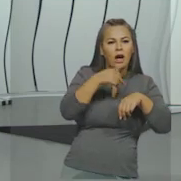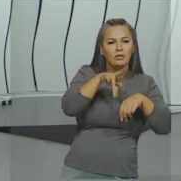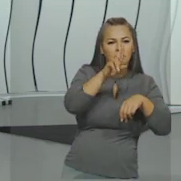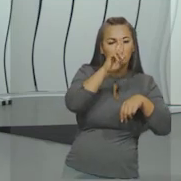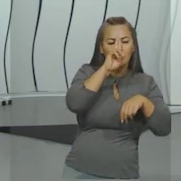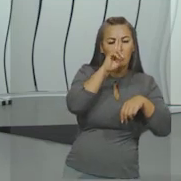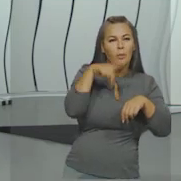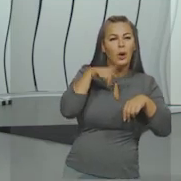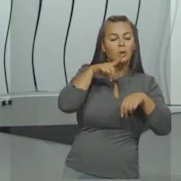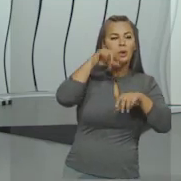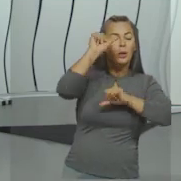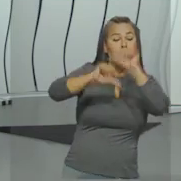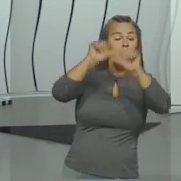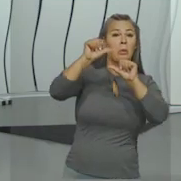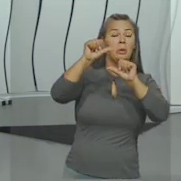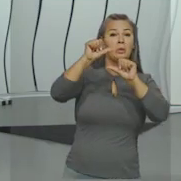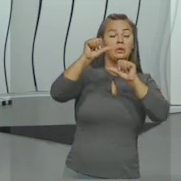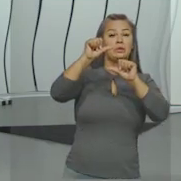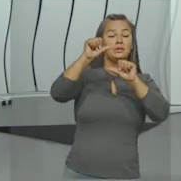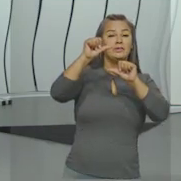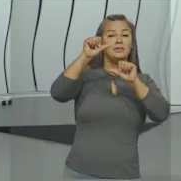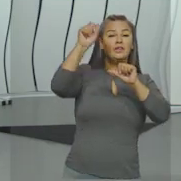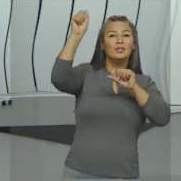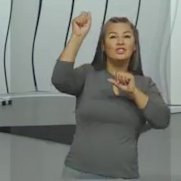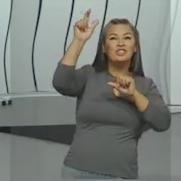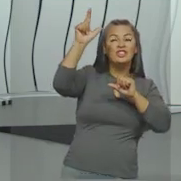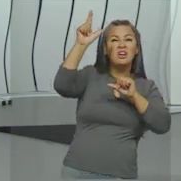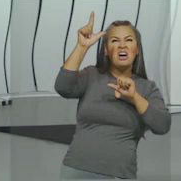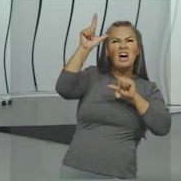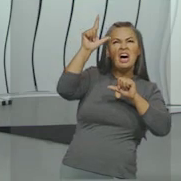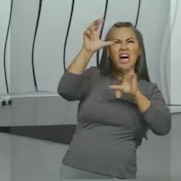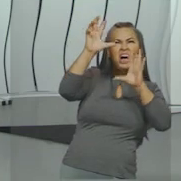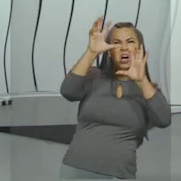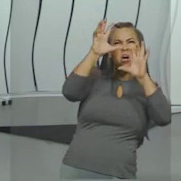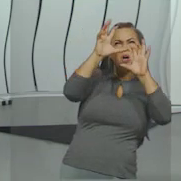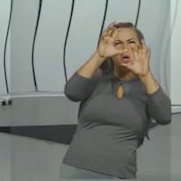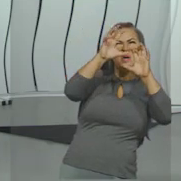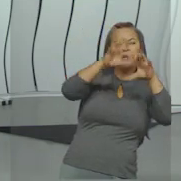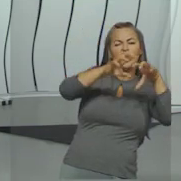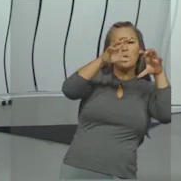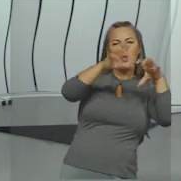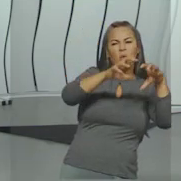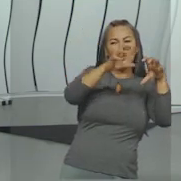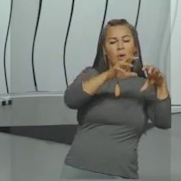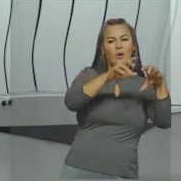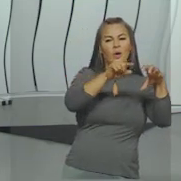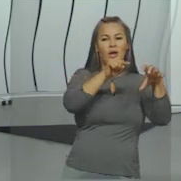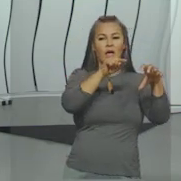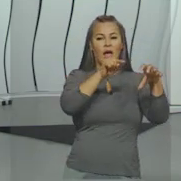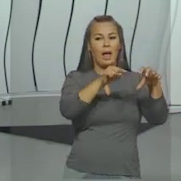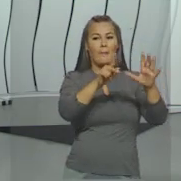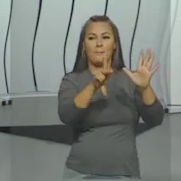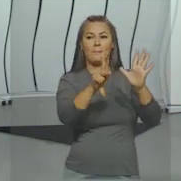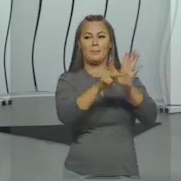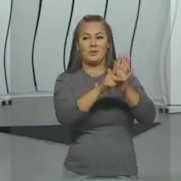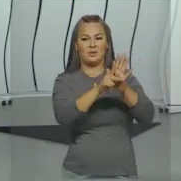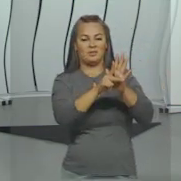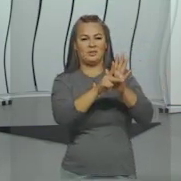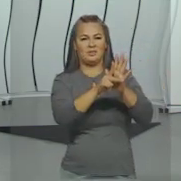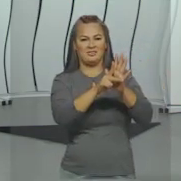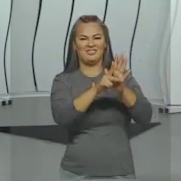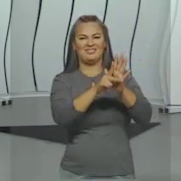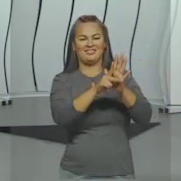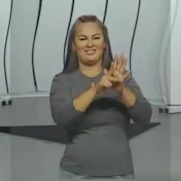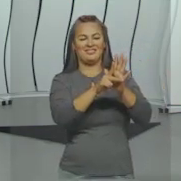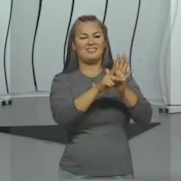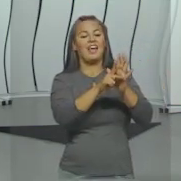clima, essa mudança que está acontecendo é uma mudança de tempo. É uma mudança que ocorre num curto prazo. O clima demora